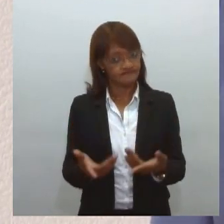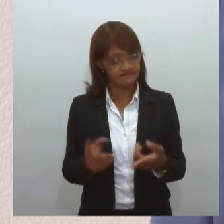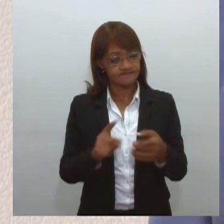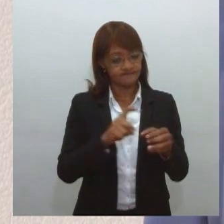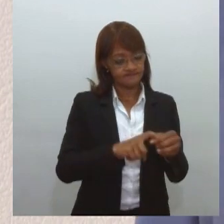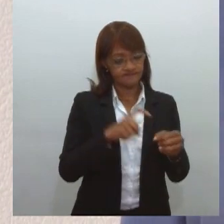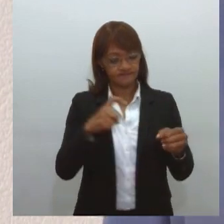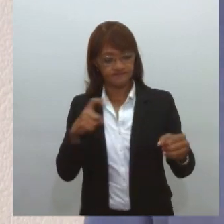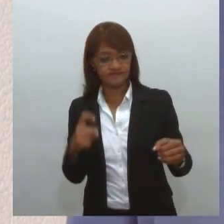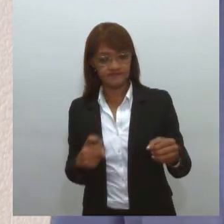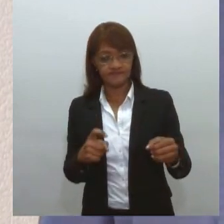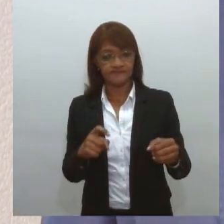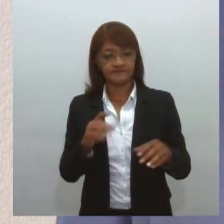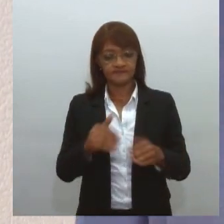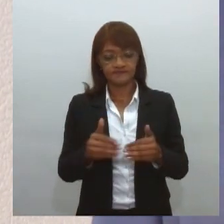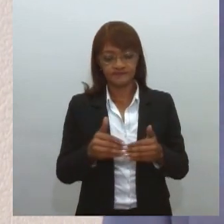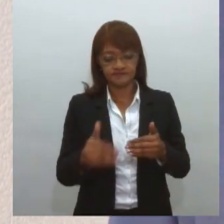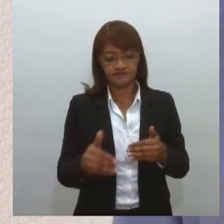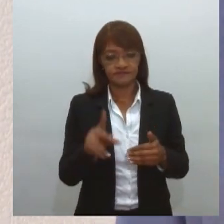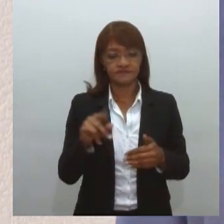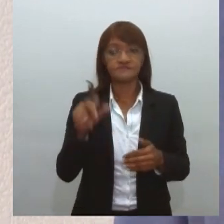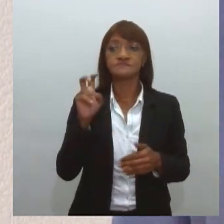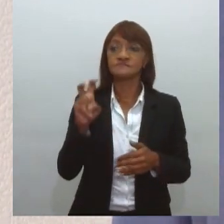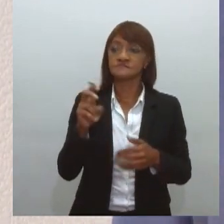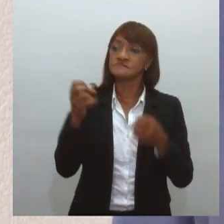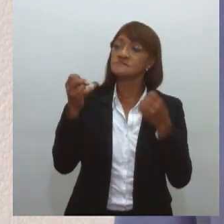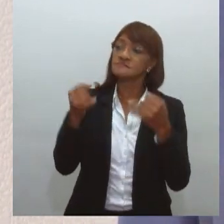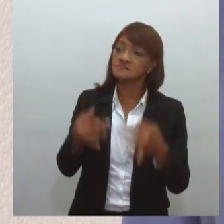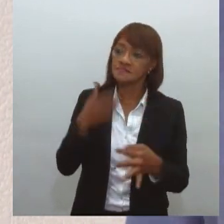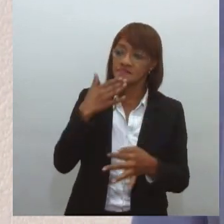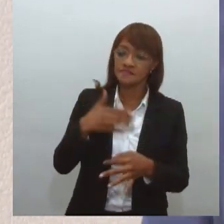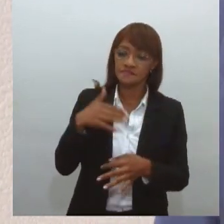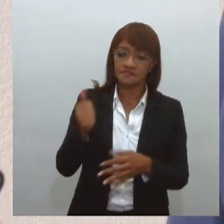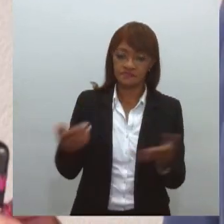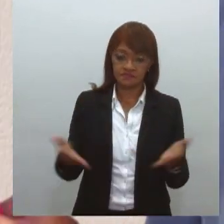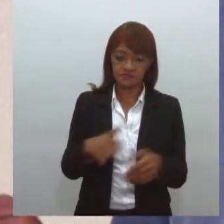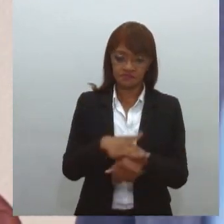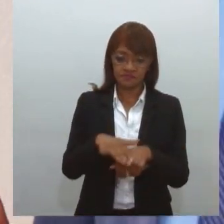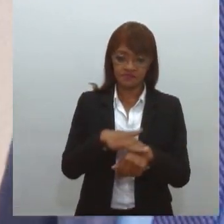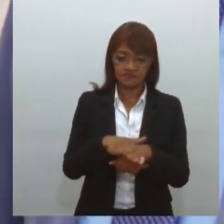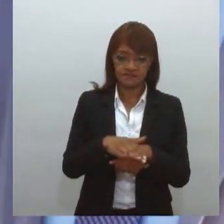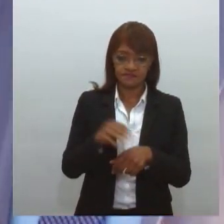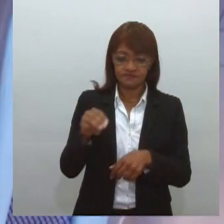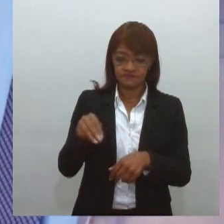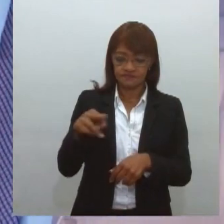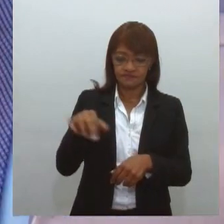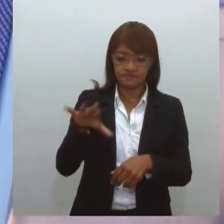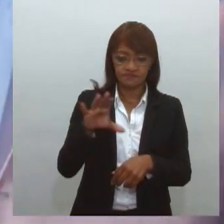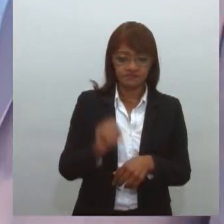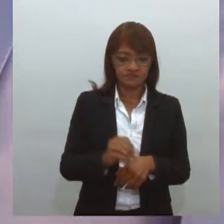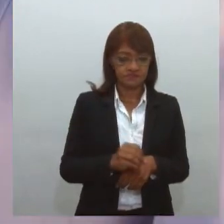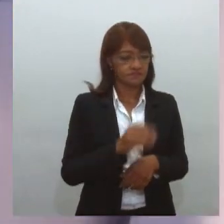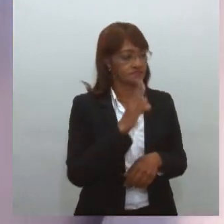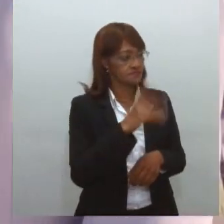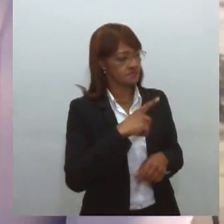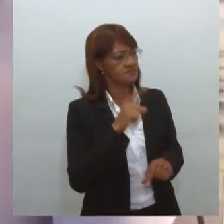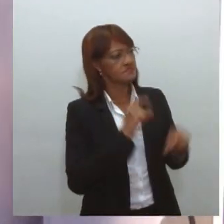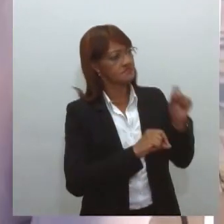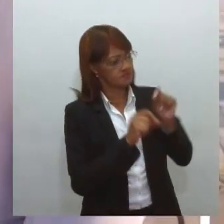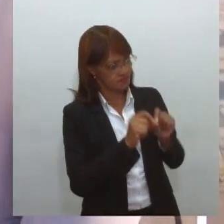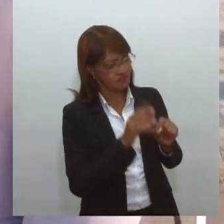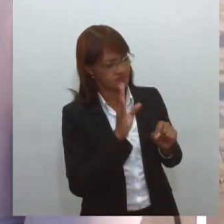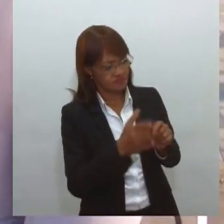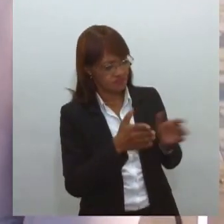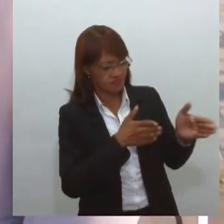vai até o dia 5. Quem vai explicar melhor sobre esse assunto, eu converso agora com Marcelo Gerard. Marcelo, há um prazo, né, a ser cumprido.